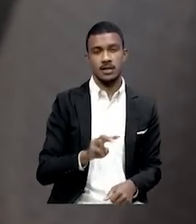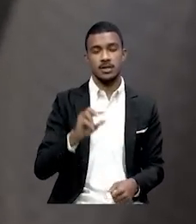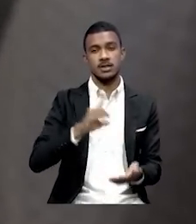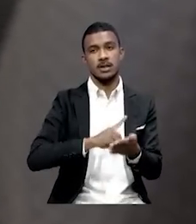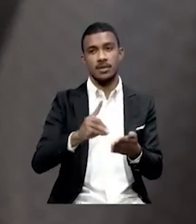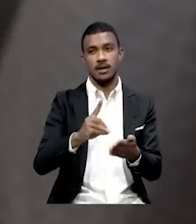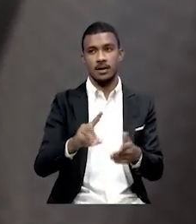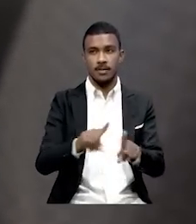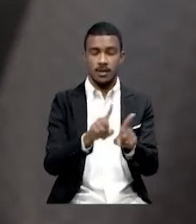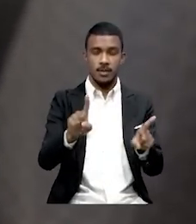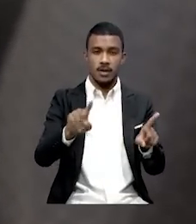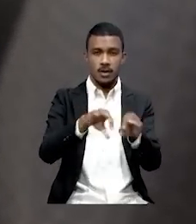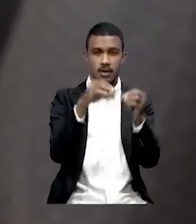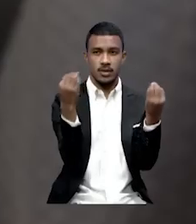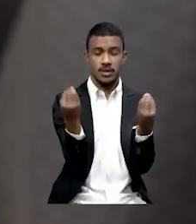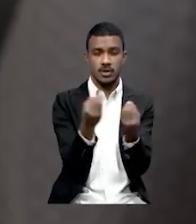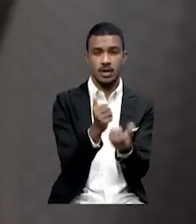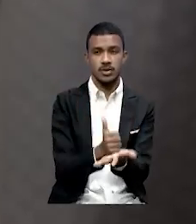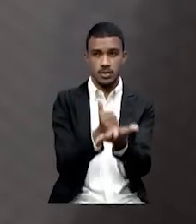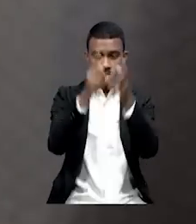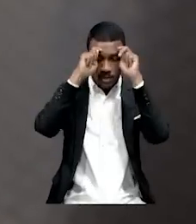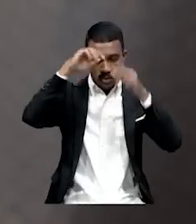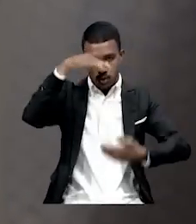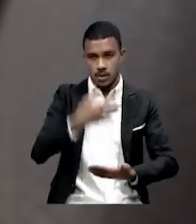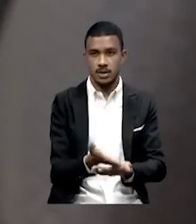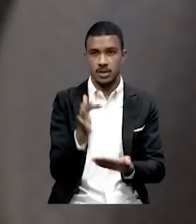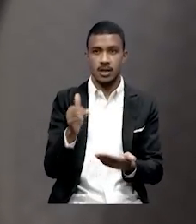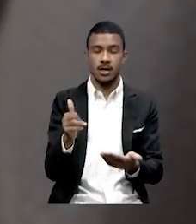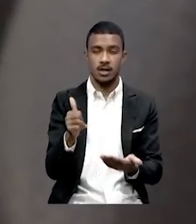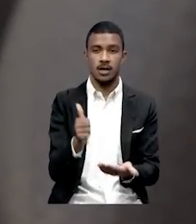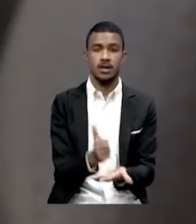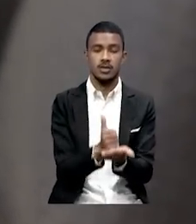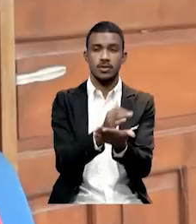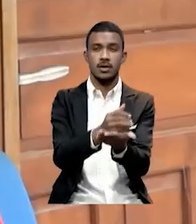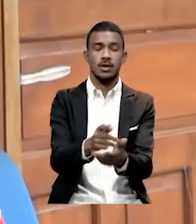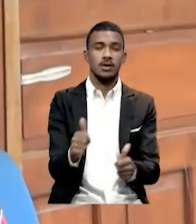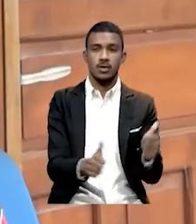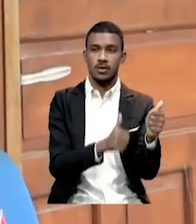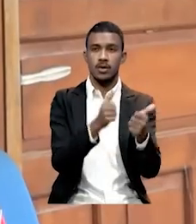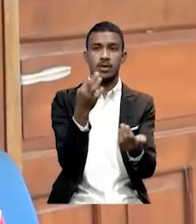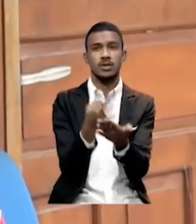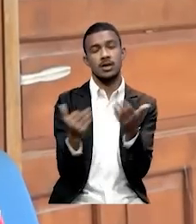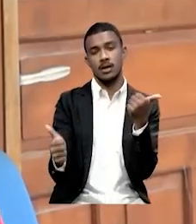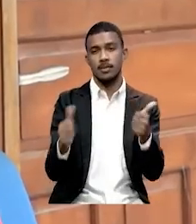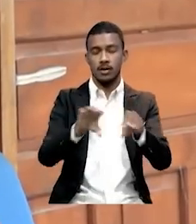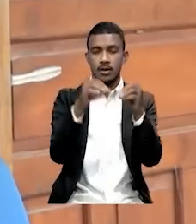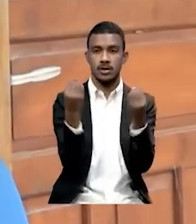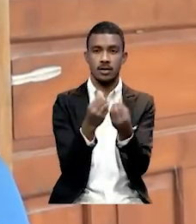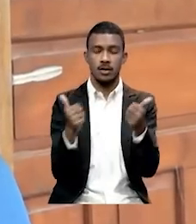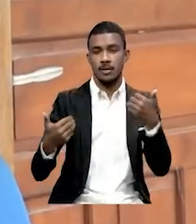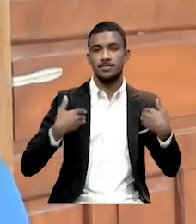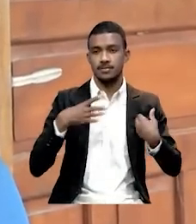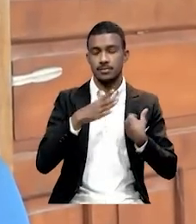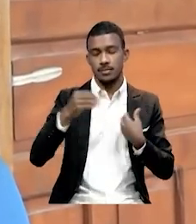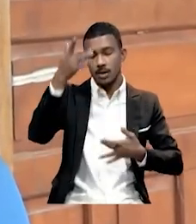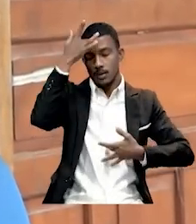Maybe Fundação Mos ajuda Timoruan Hirak ne tur kondisaun ne be Fundação Iha. Paciente sira ne be maka dialisis ka faseran